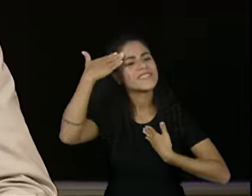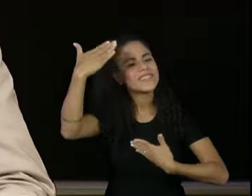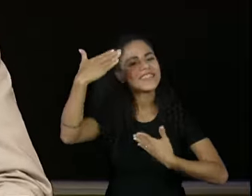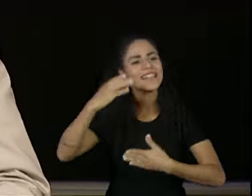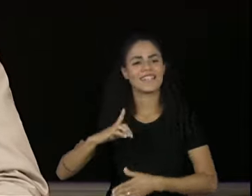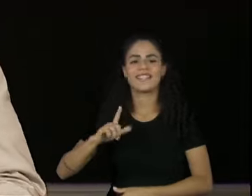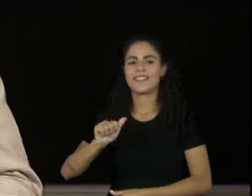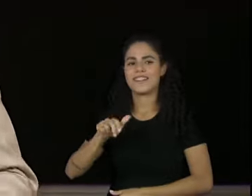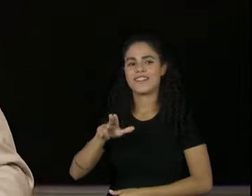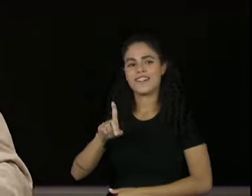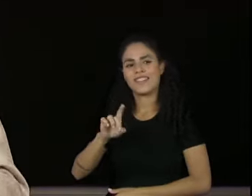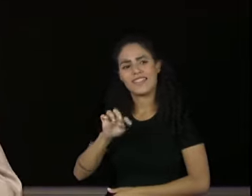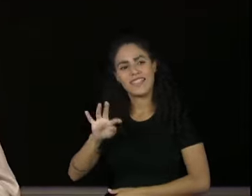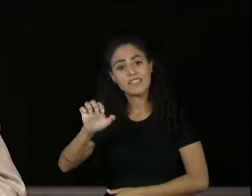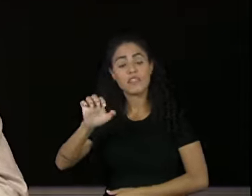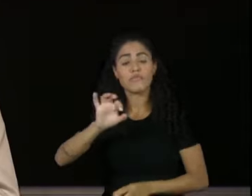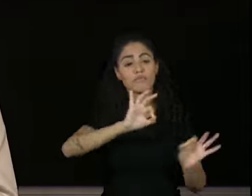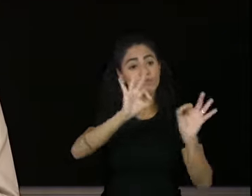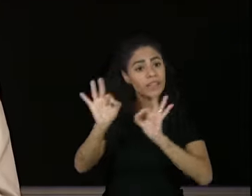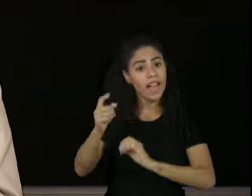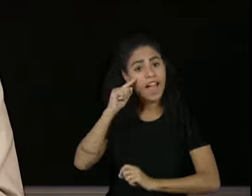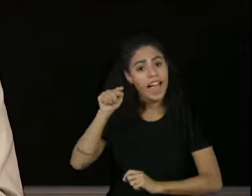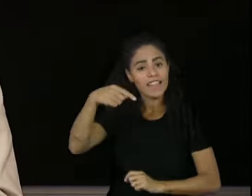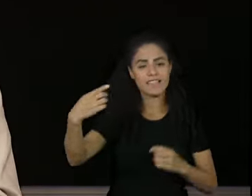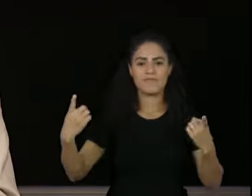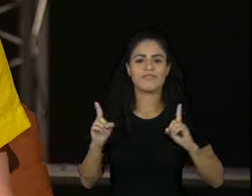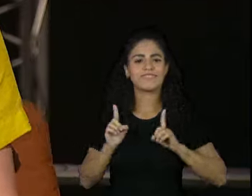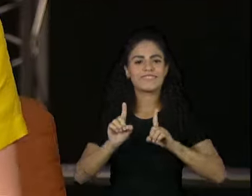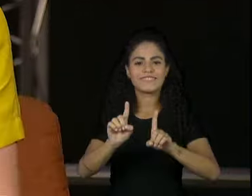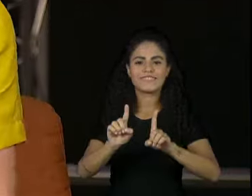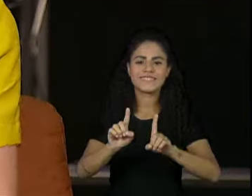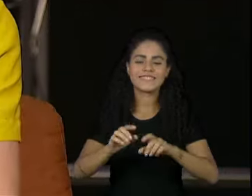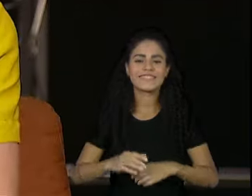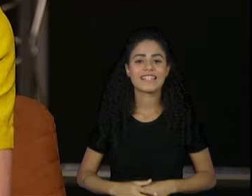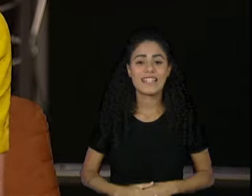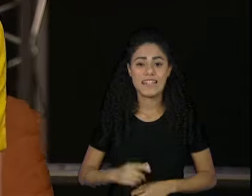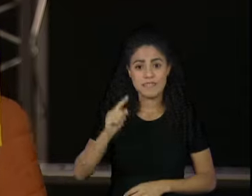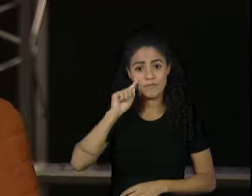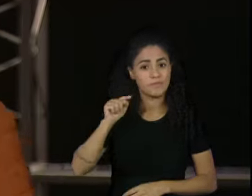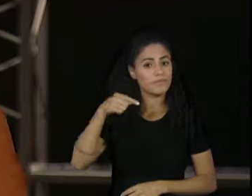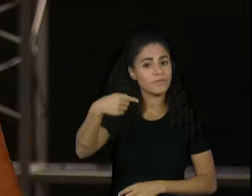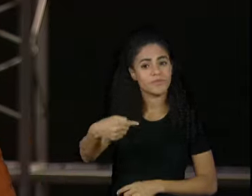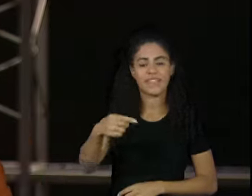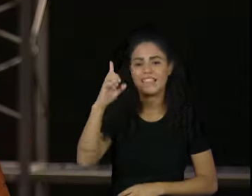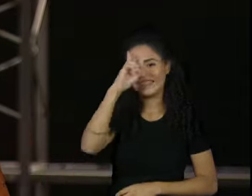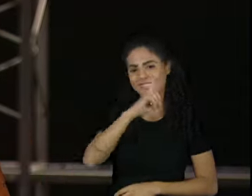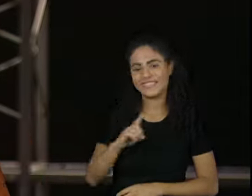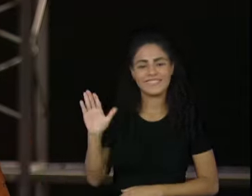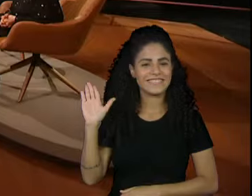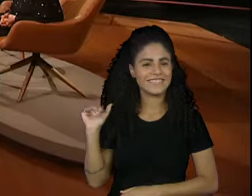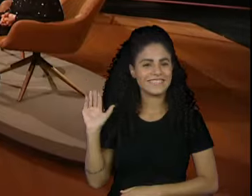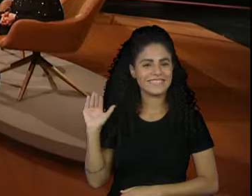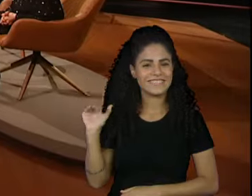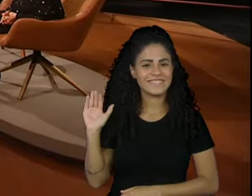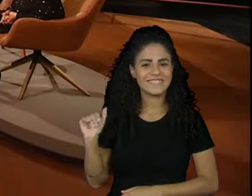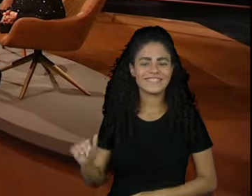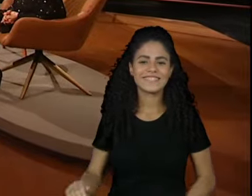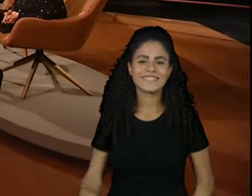Claudete. Obrigado a todos que nos acompanharam. Até o próximo Persona. A gente se vê no próximo domingo. Até lá.